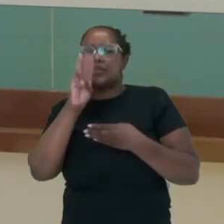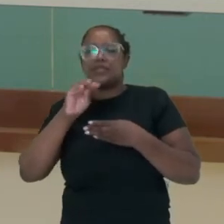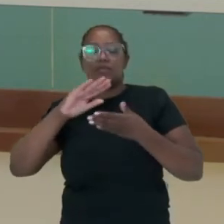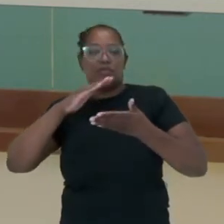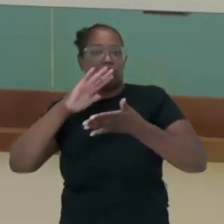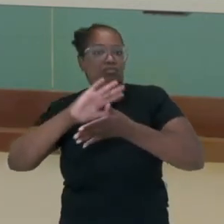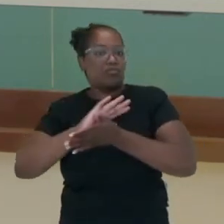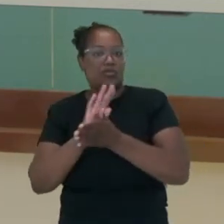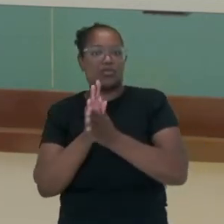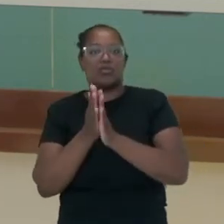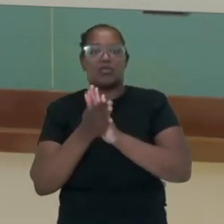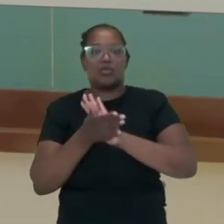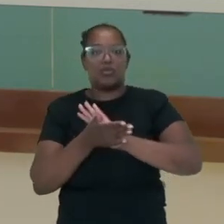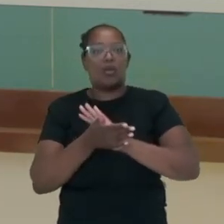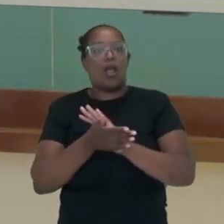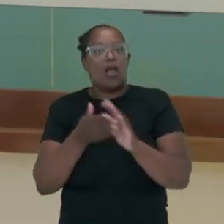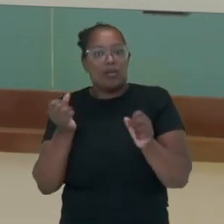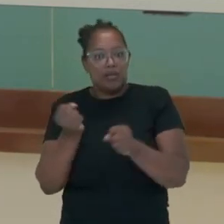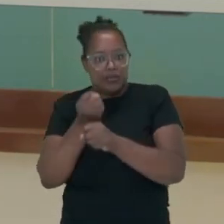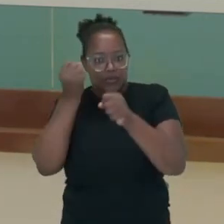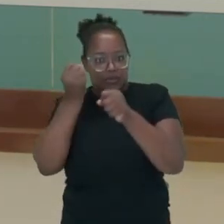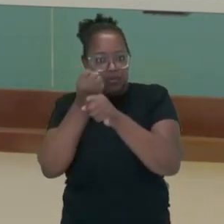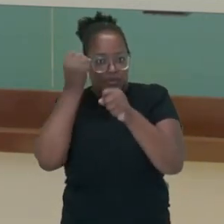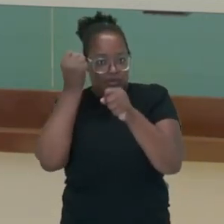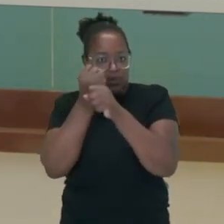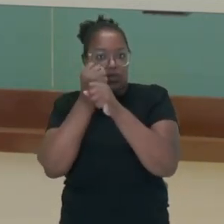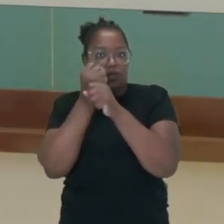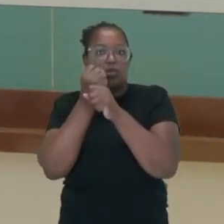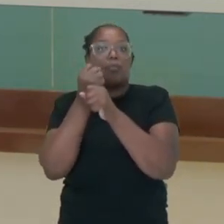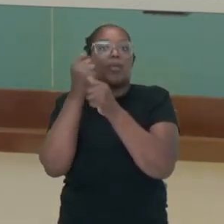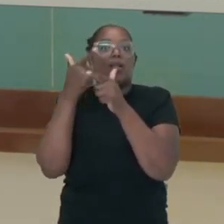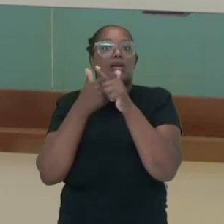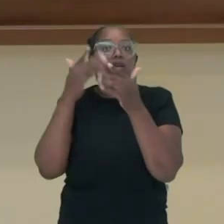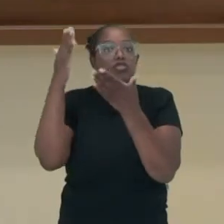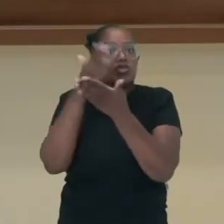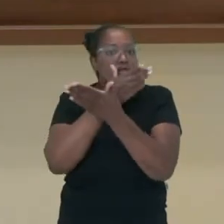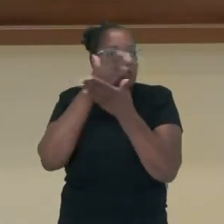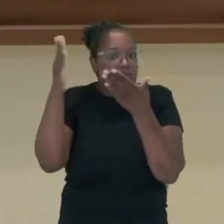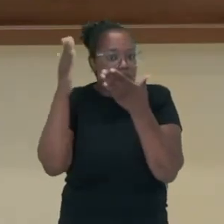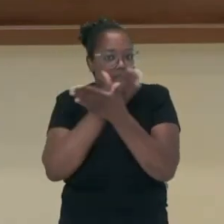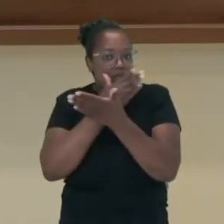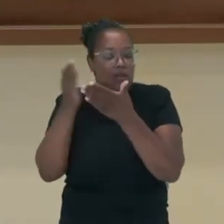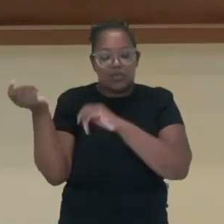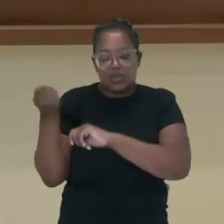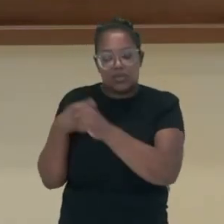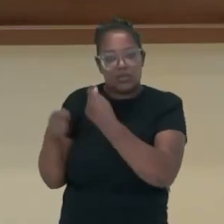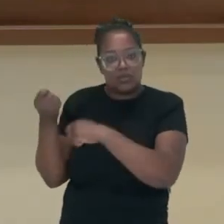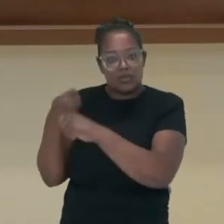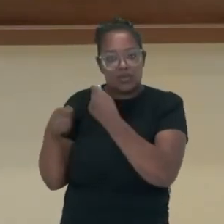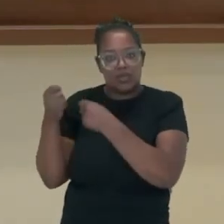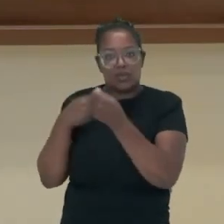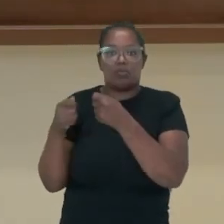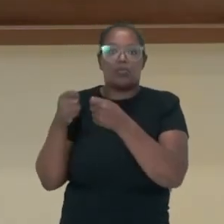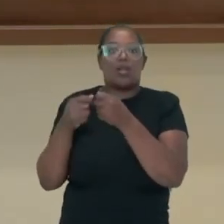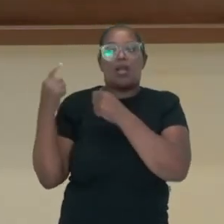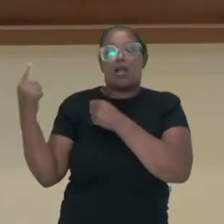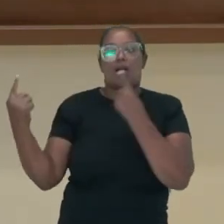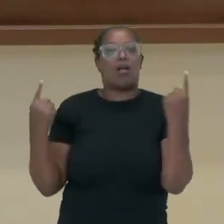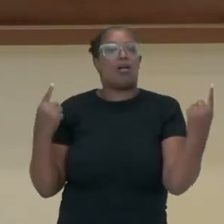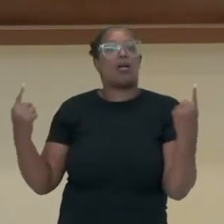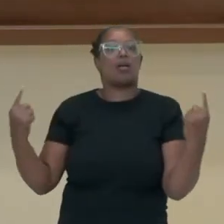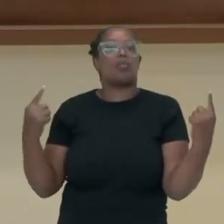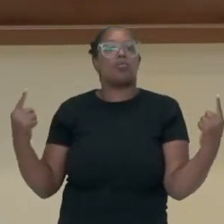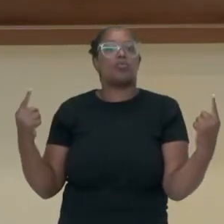foi construído, lembre, pela literal divisão entre as administrações socialista e capitalista. Quando o